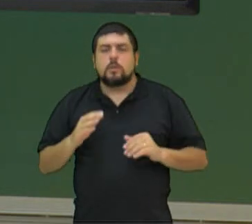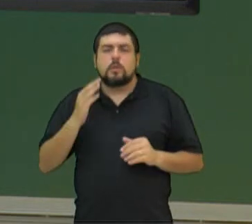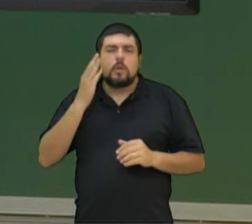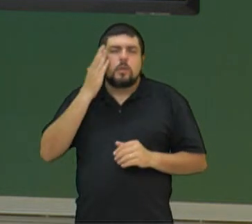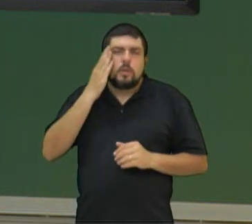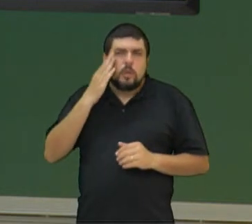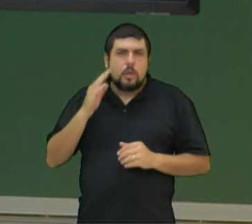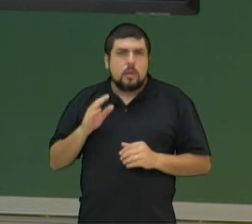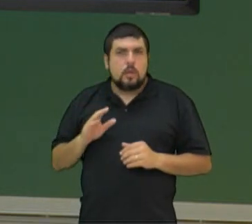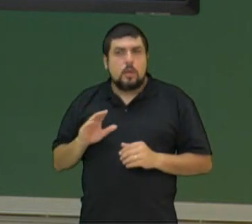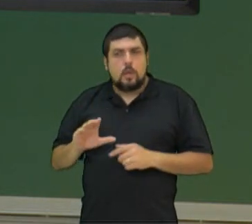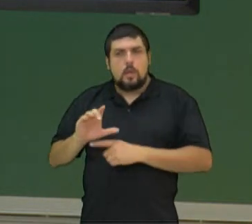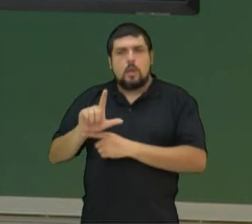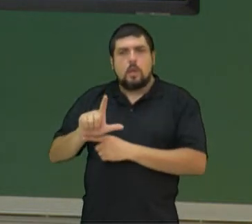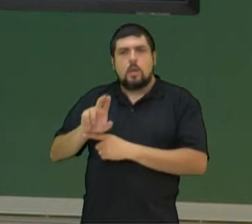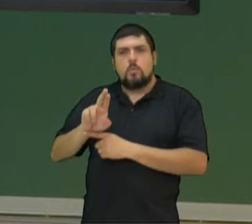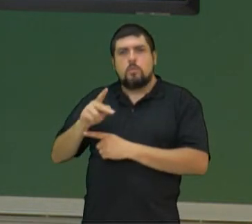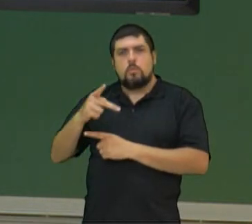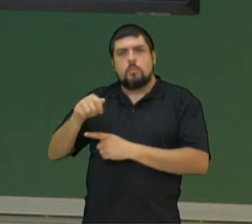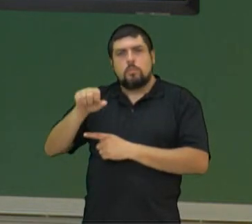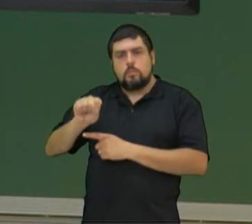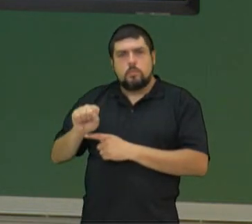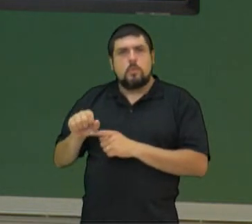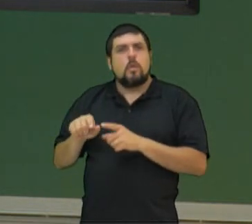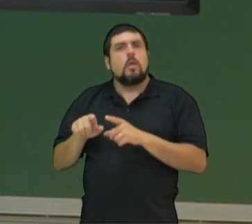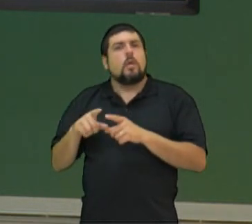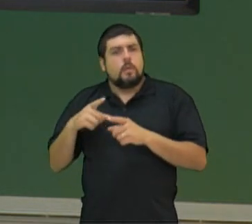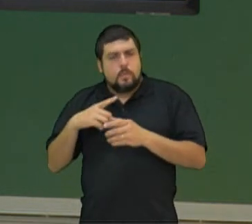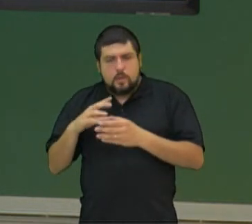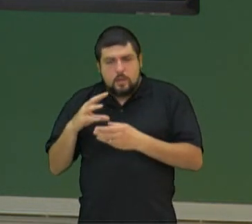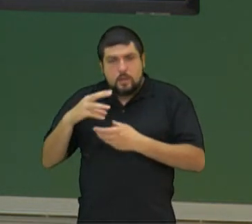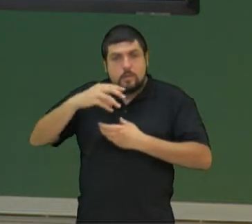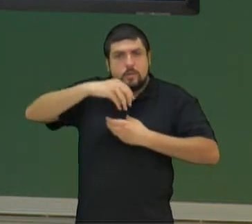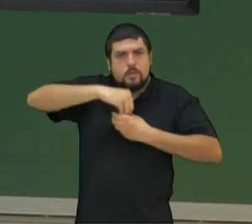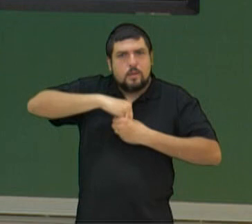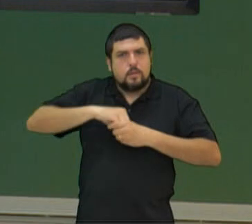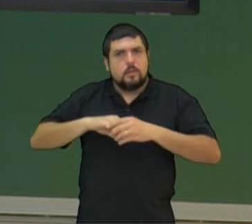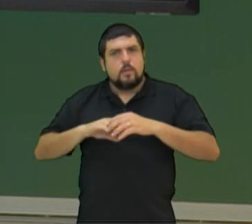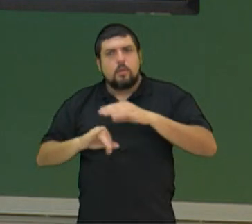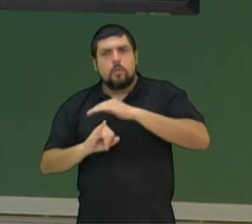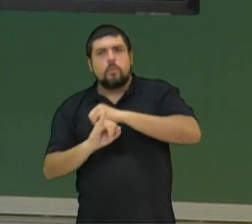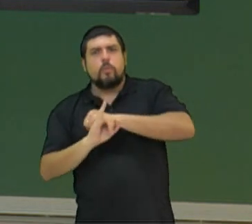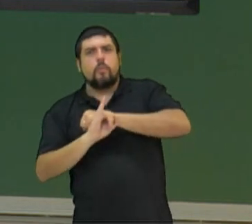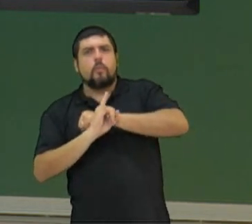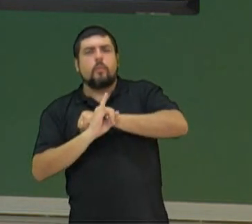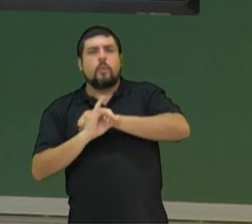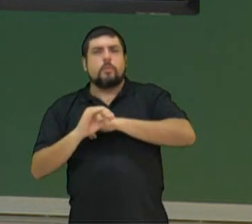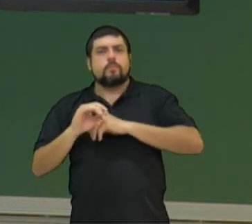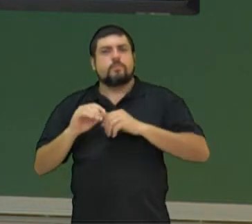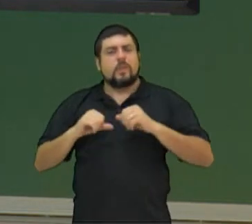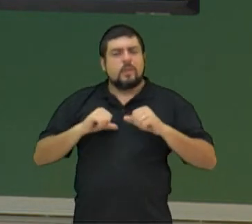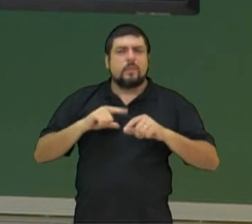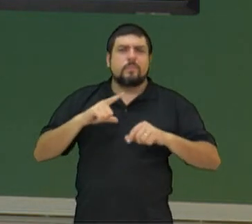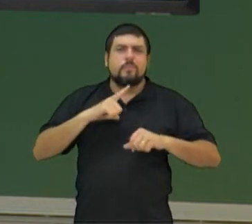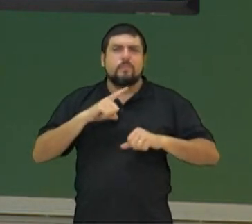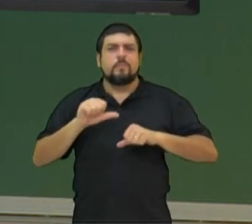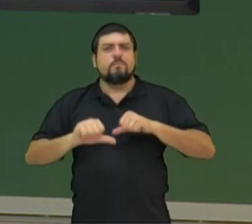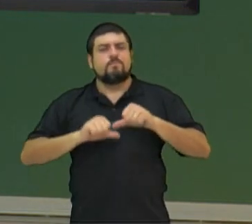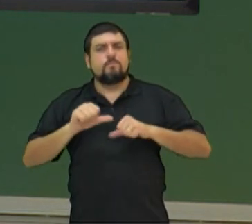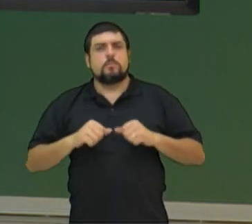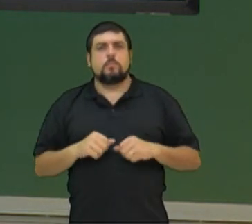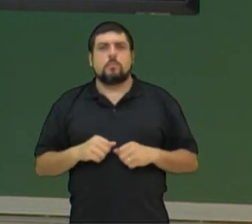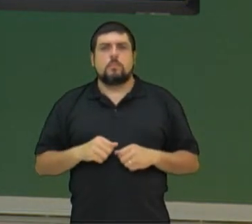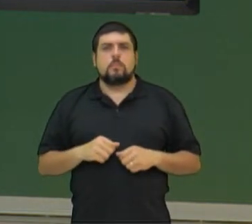algumas alterações do sistema imunitário. O que a pessoa que tem lúpus vai sentir? Ela vai ter